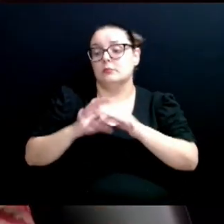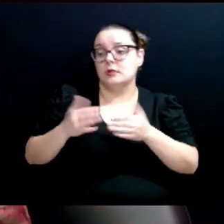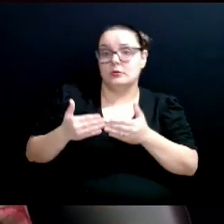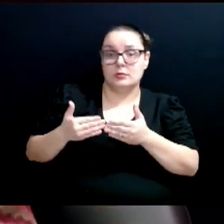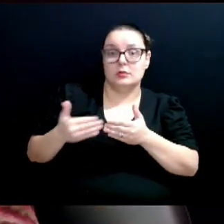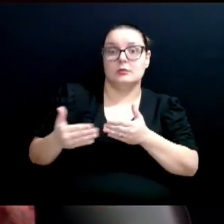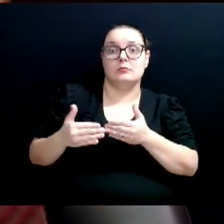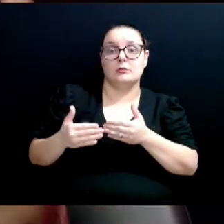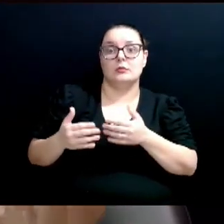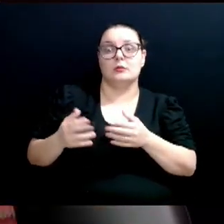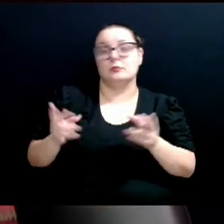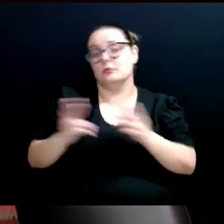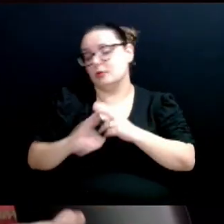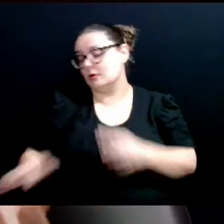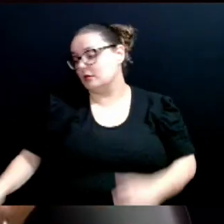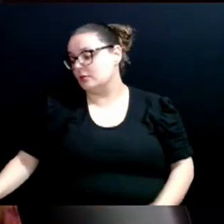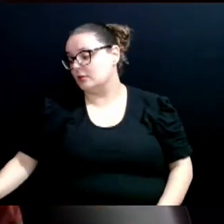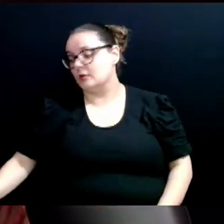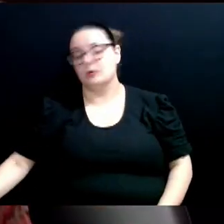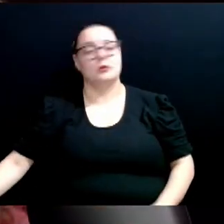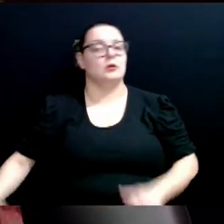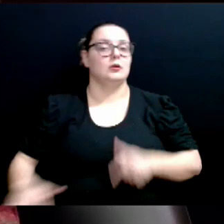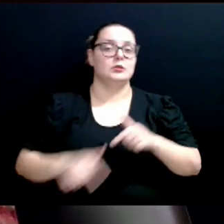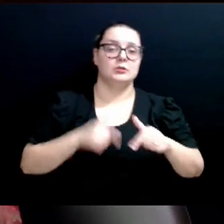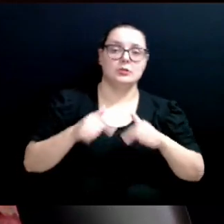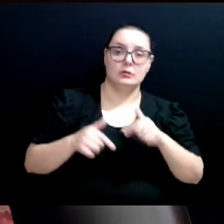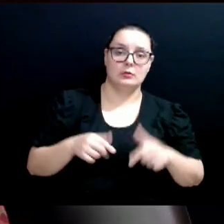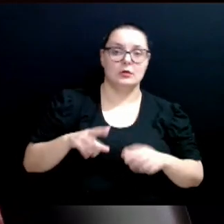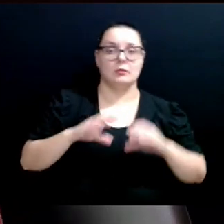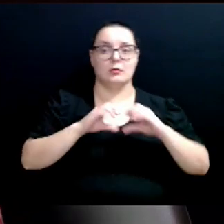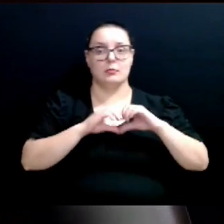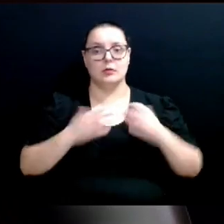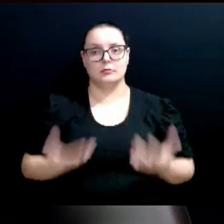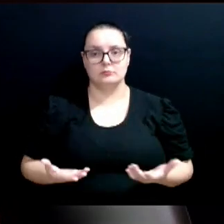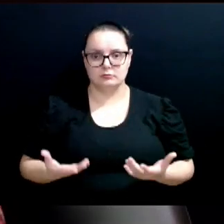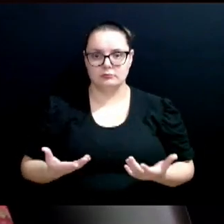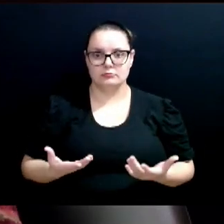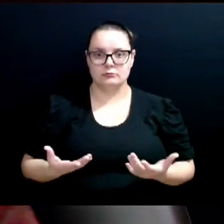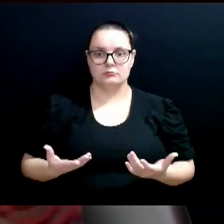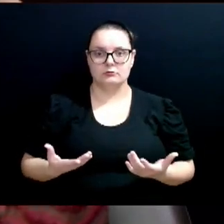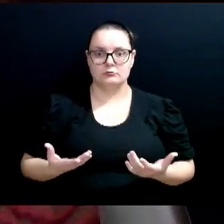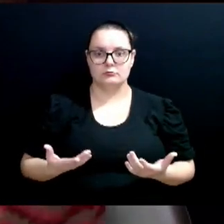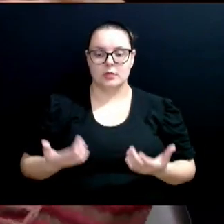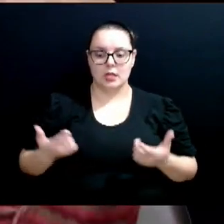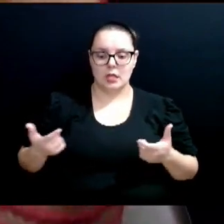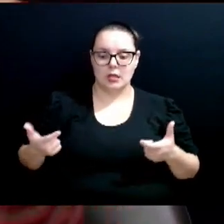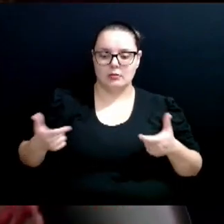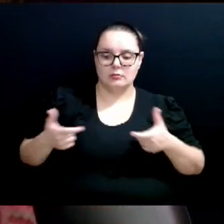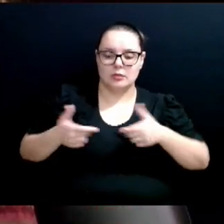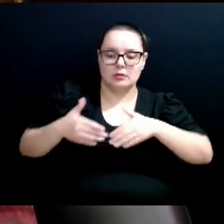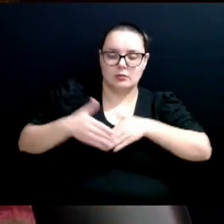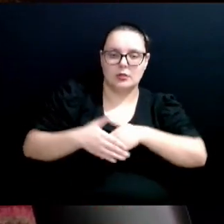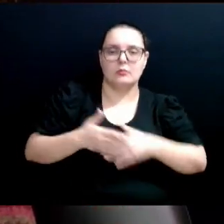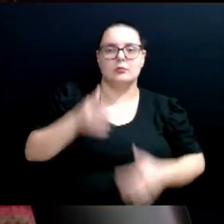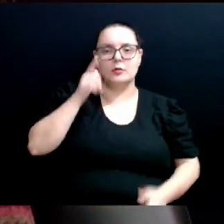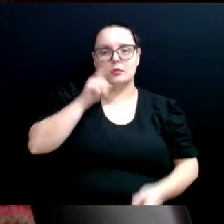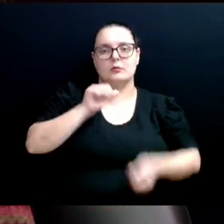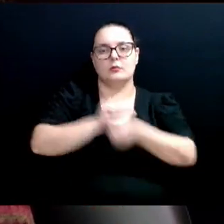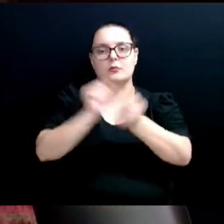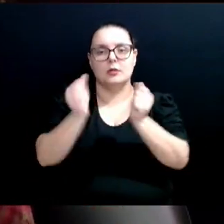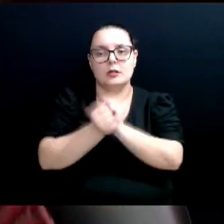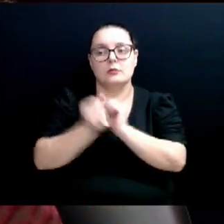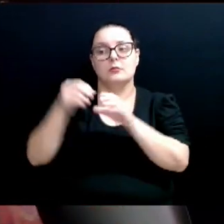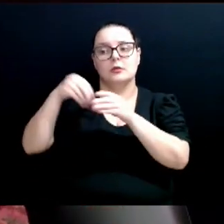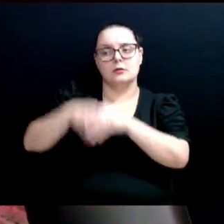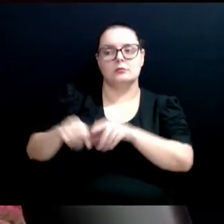relação, seja de trabalho ou seja amorosa, eu fosse me diminuindo para eu conseguir me encaixar nesse